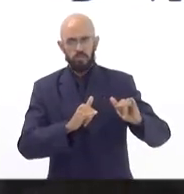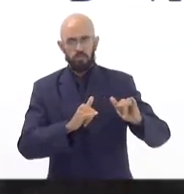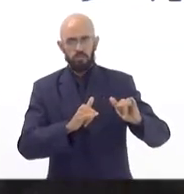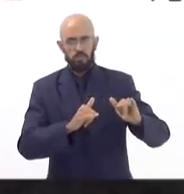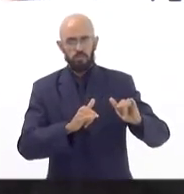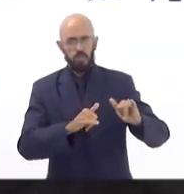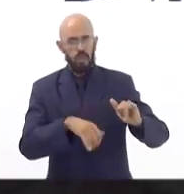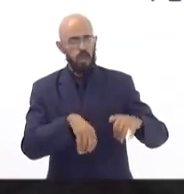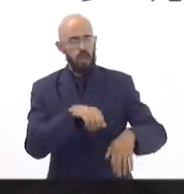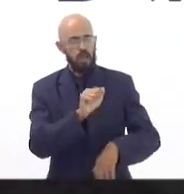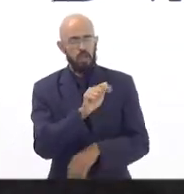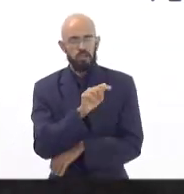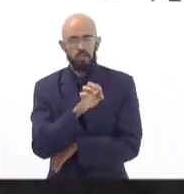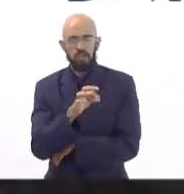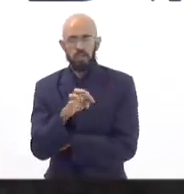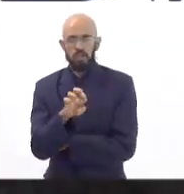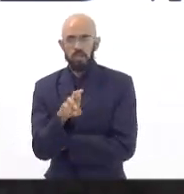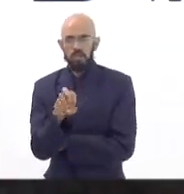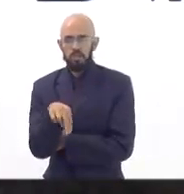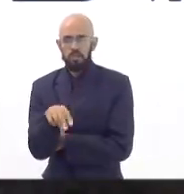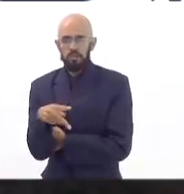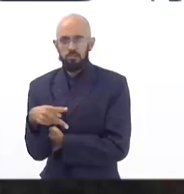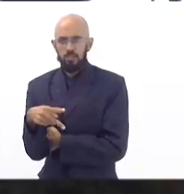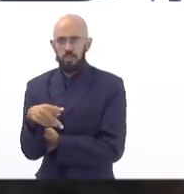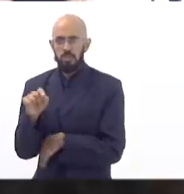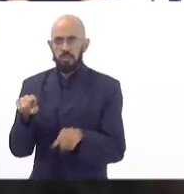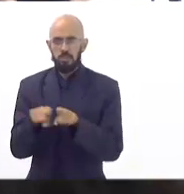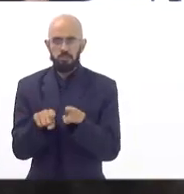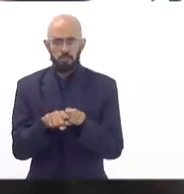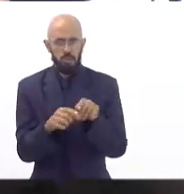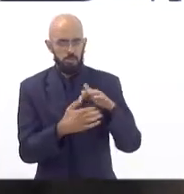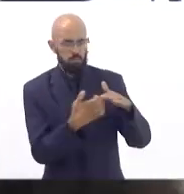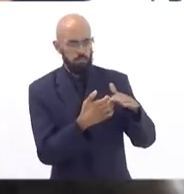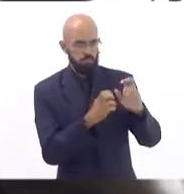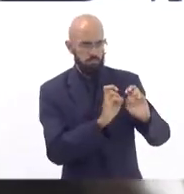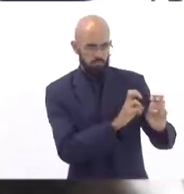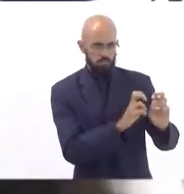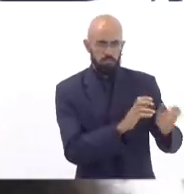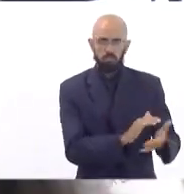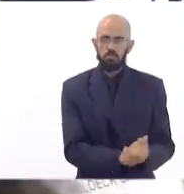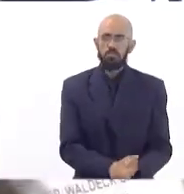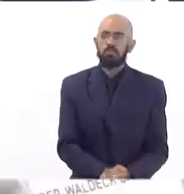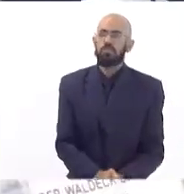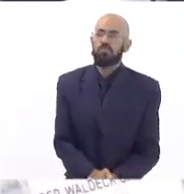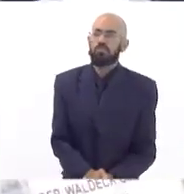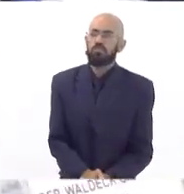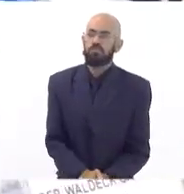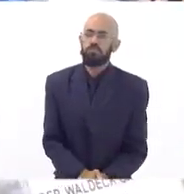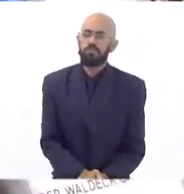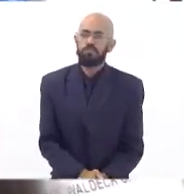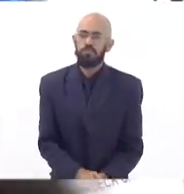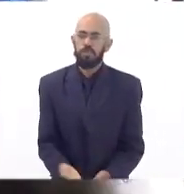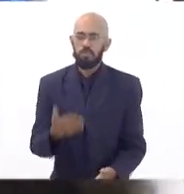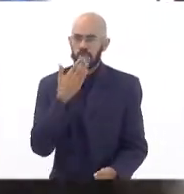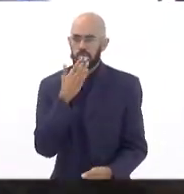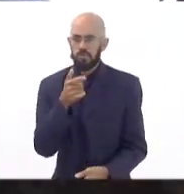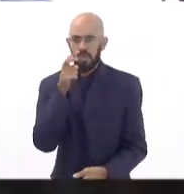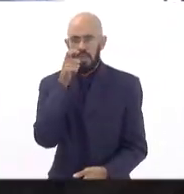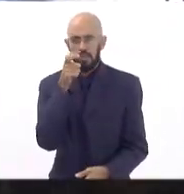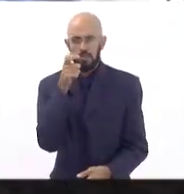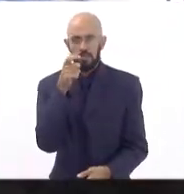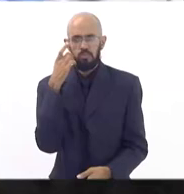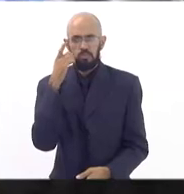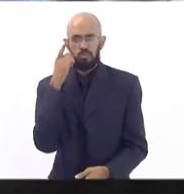agetransp SuperVia se até agora não chegou outra questão que queria até que os deputados prestasse atenção tá